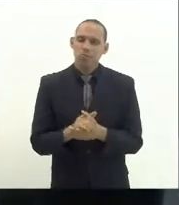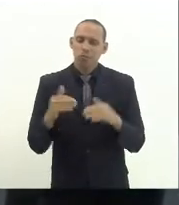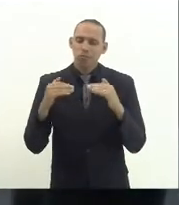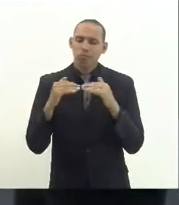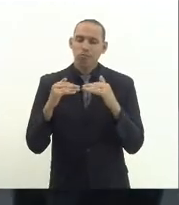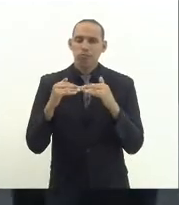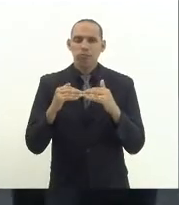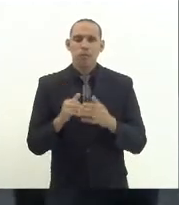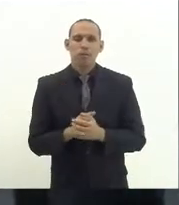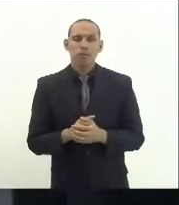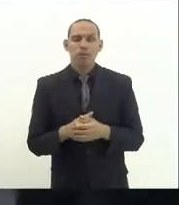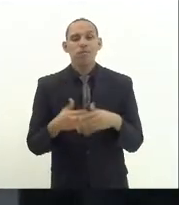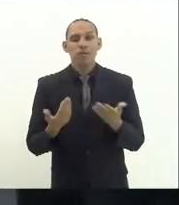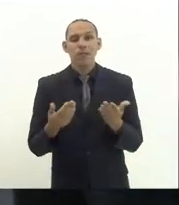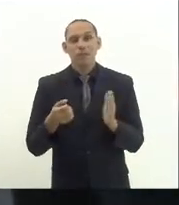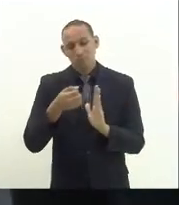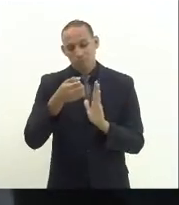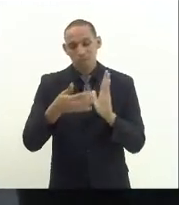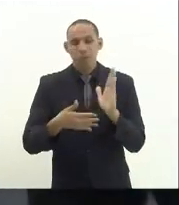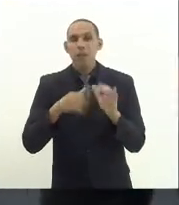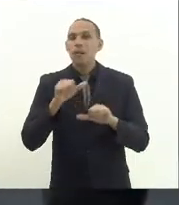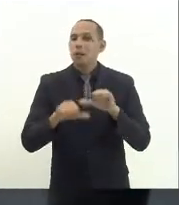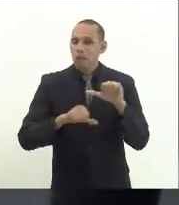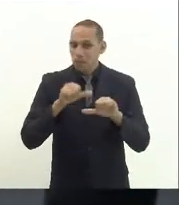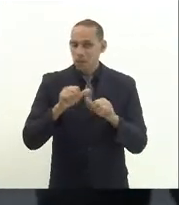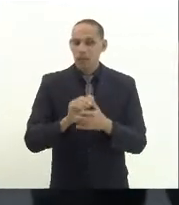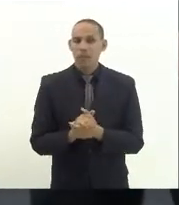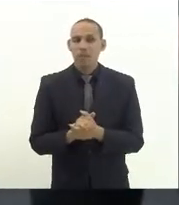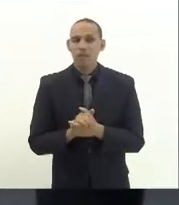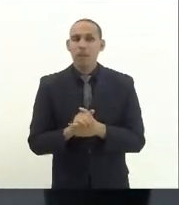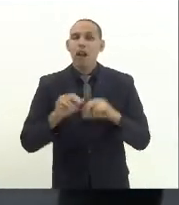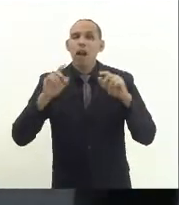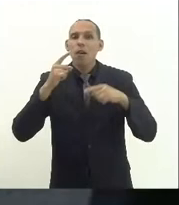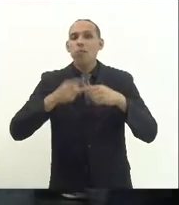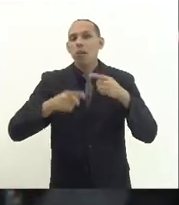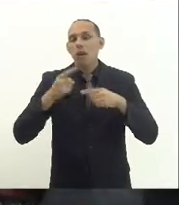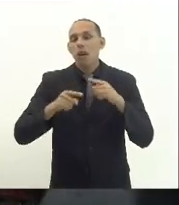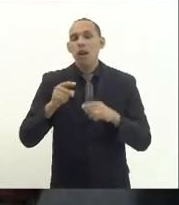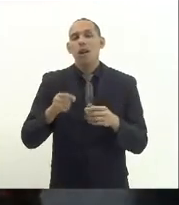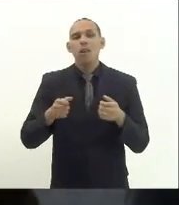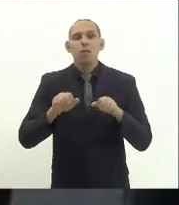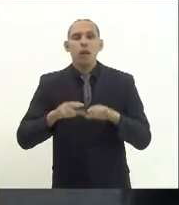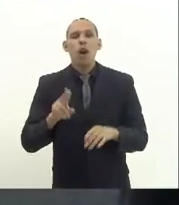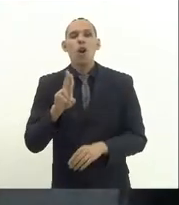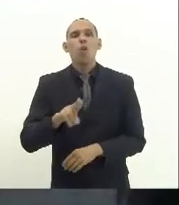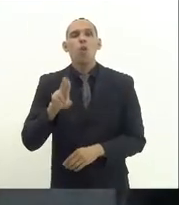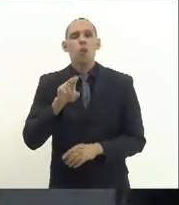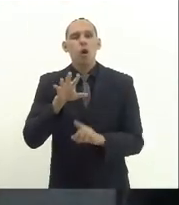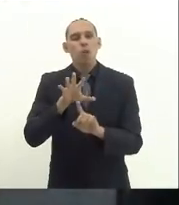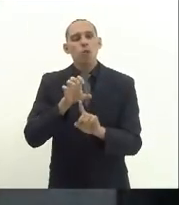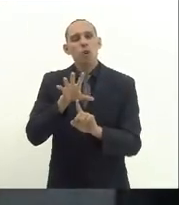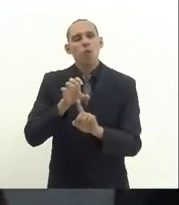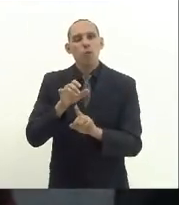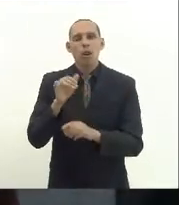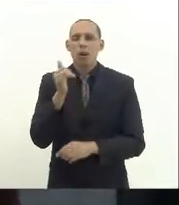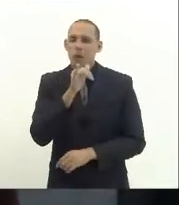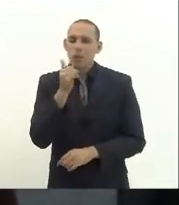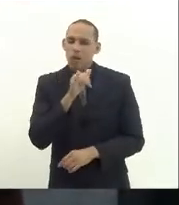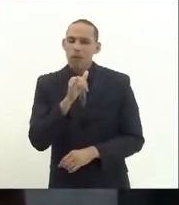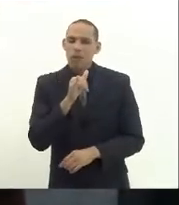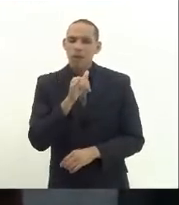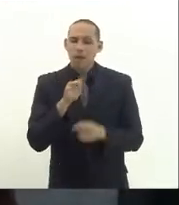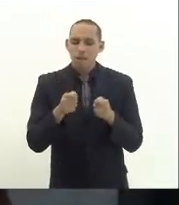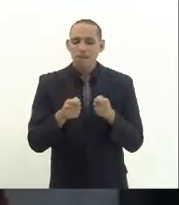concordância então a ementa passaria se dispõe só proíbe a instalação de radares eletrônicos físicos